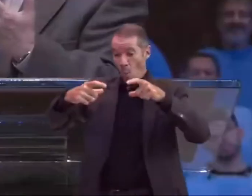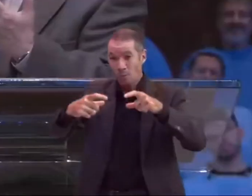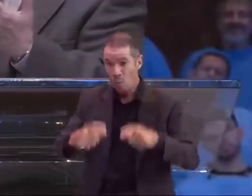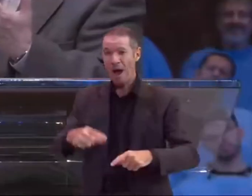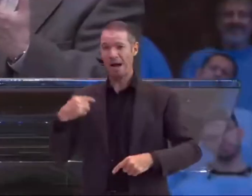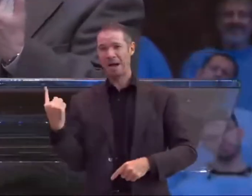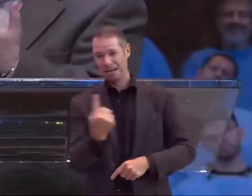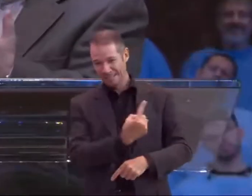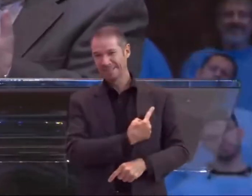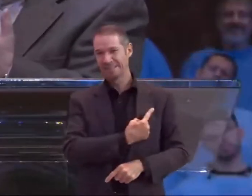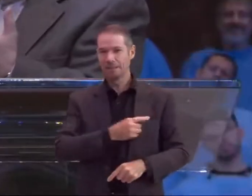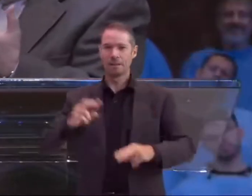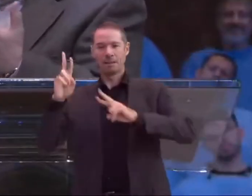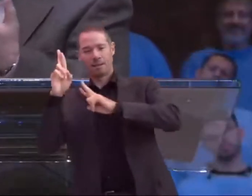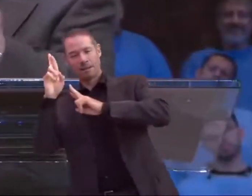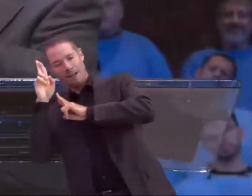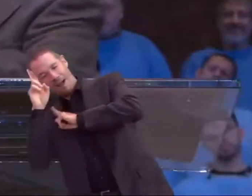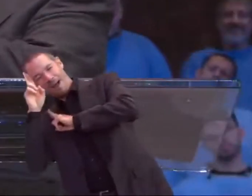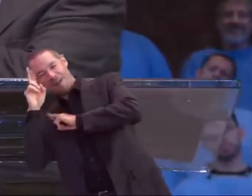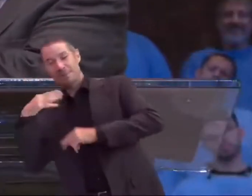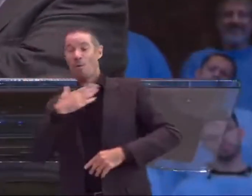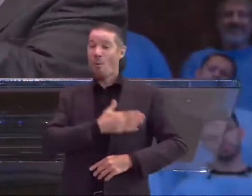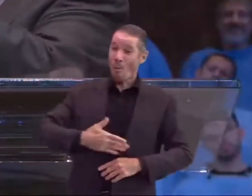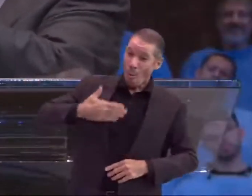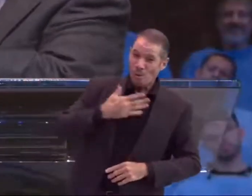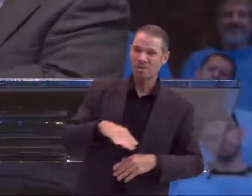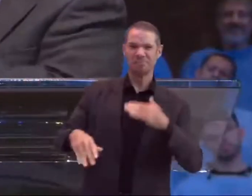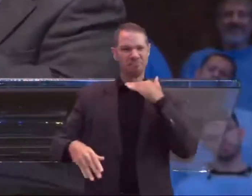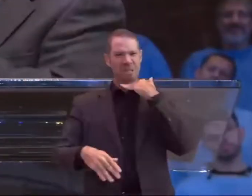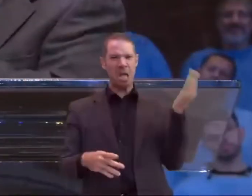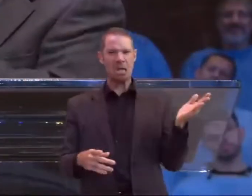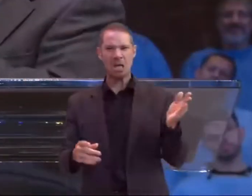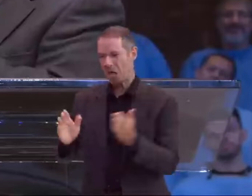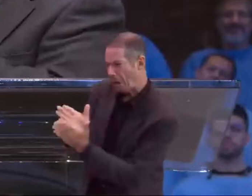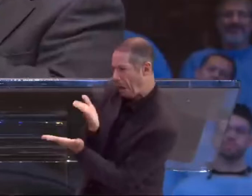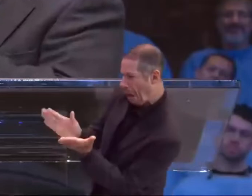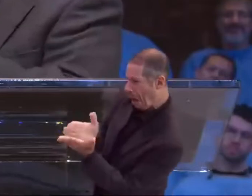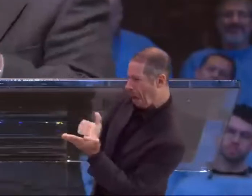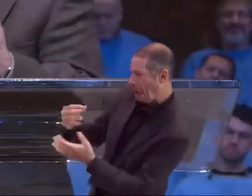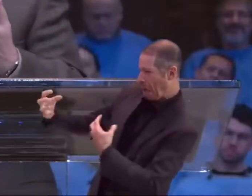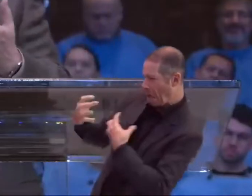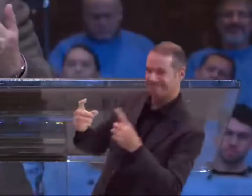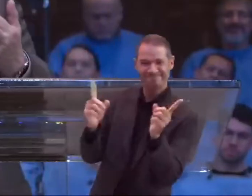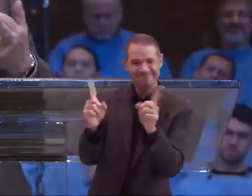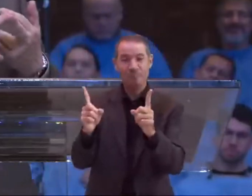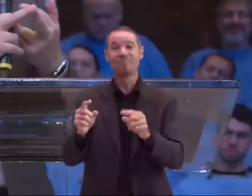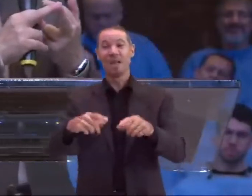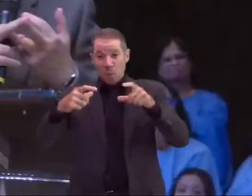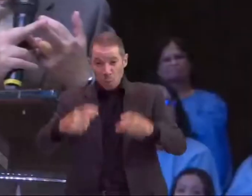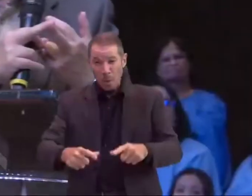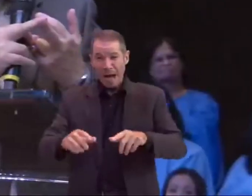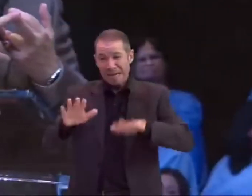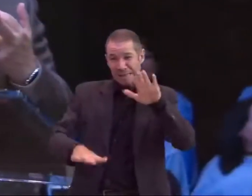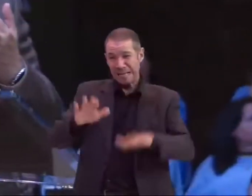onde a gente dorme e a gente gosta que ninguém esteja lá incomodando a gente. É o lugar que às vezes